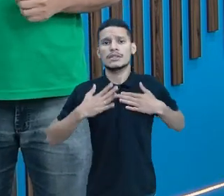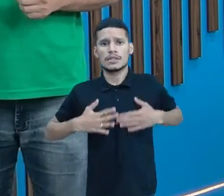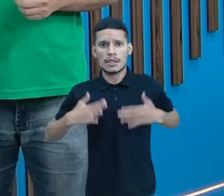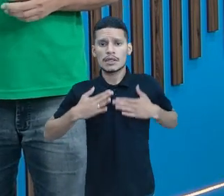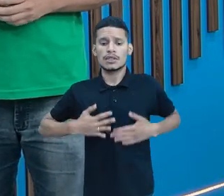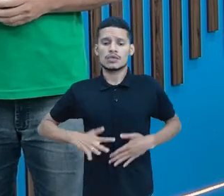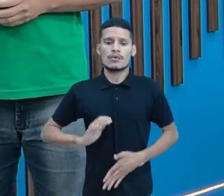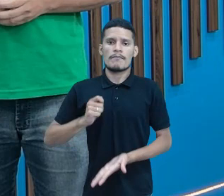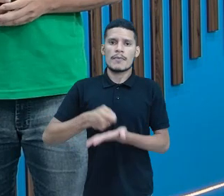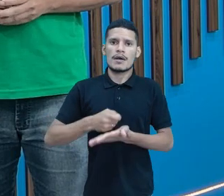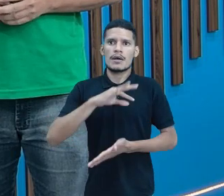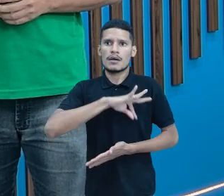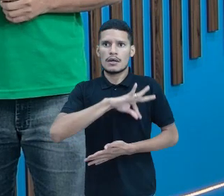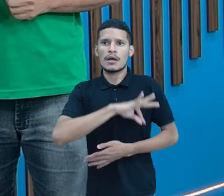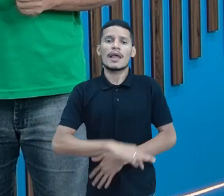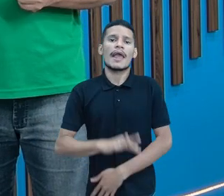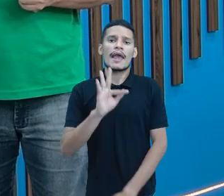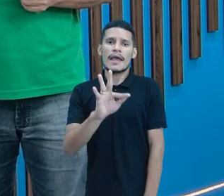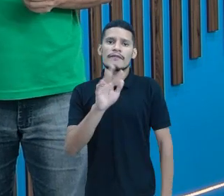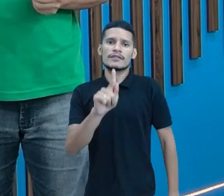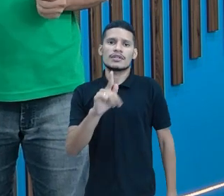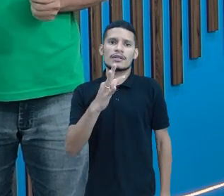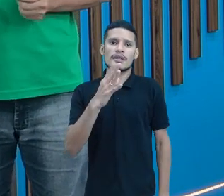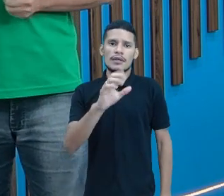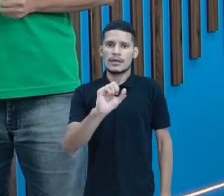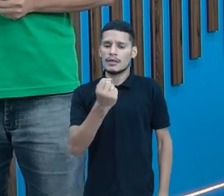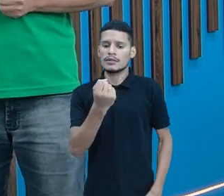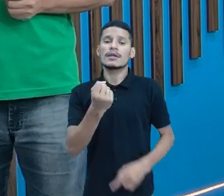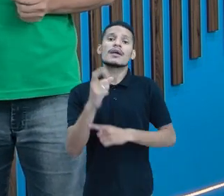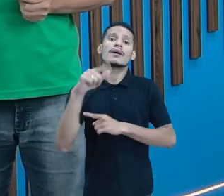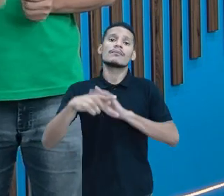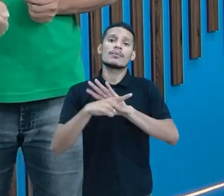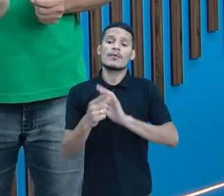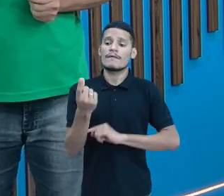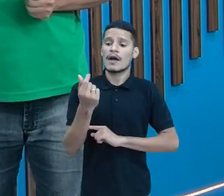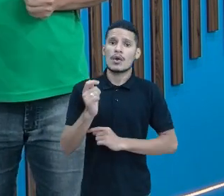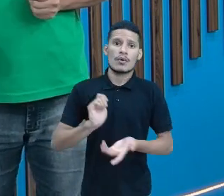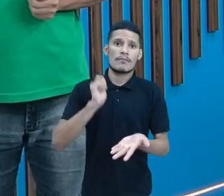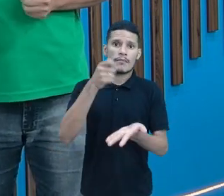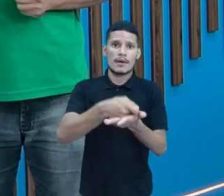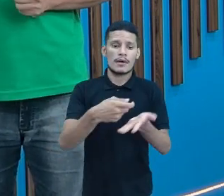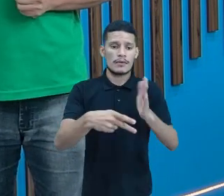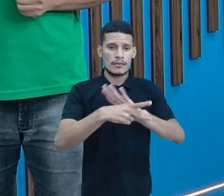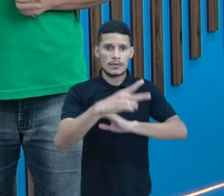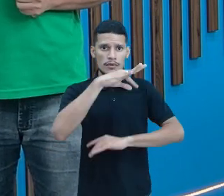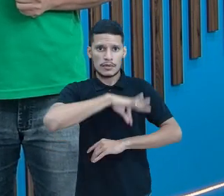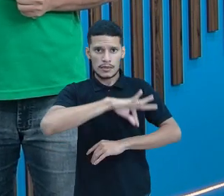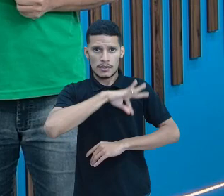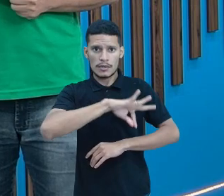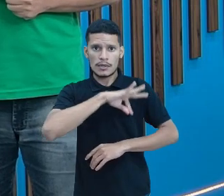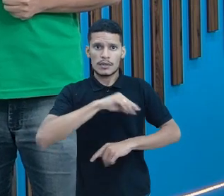de garantia por tempo de serviço, que é um valor que é depositado na conta do trabalhador